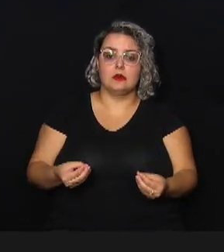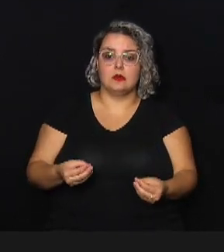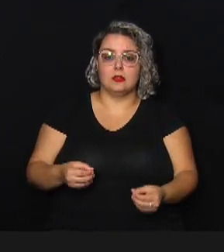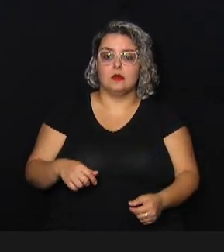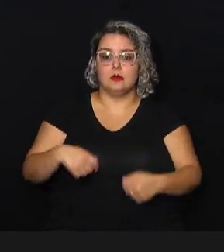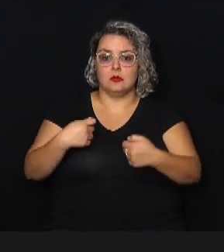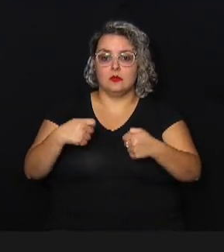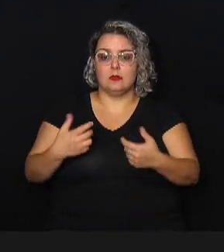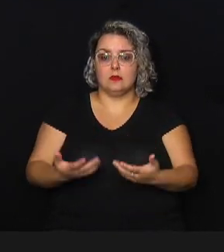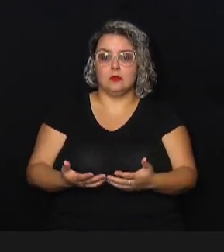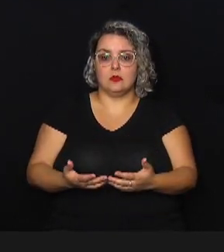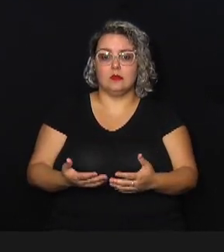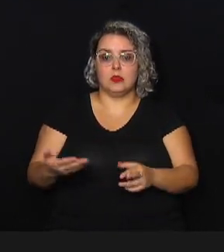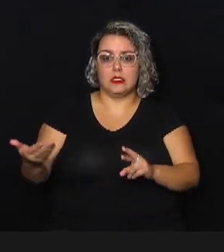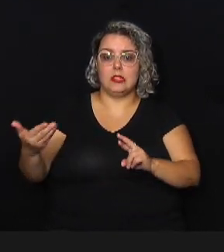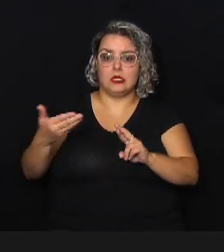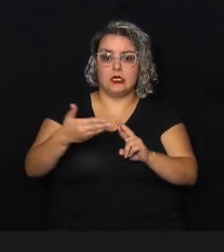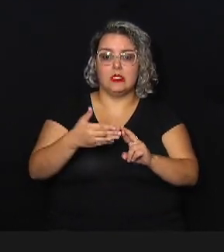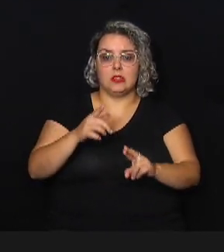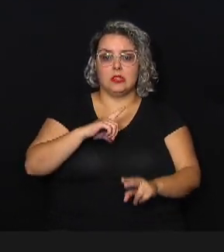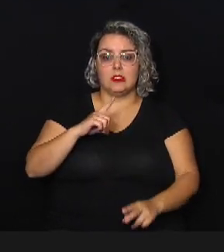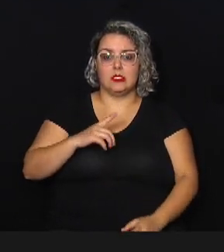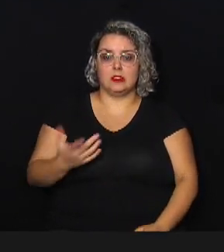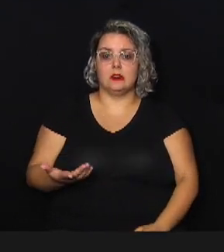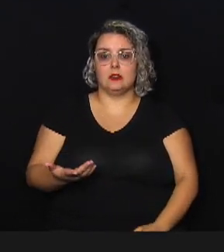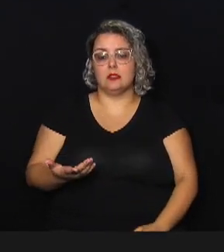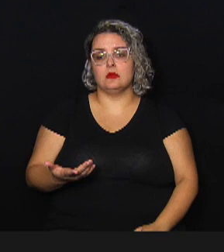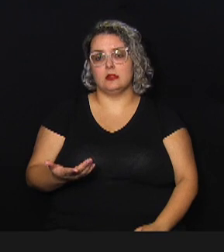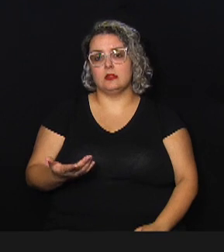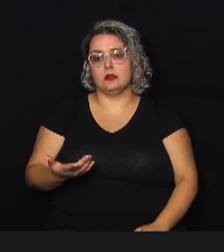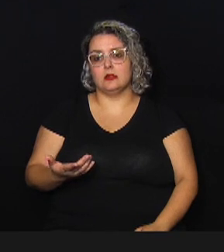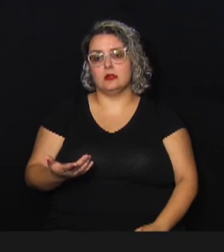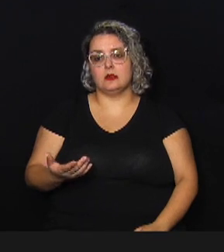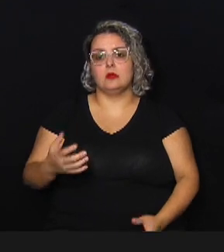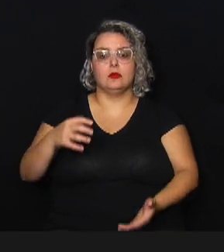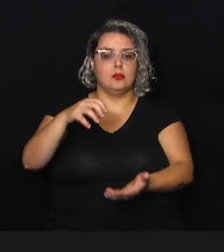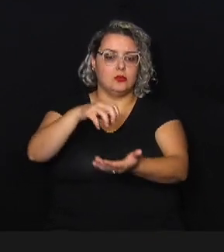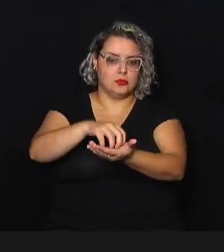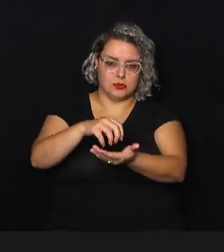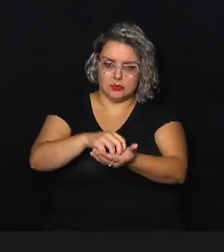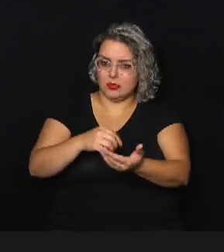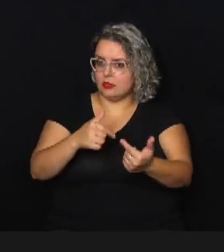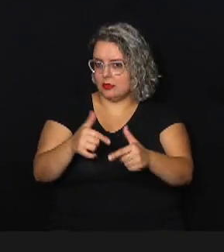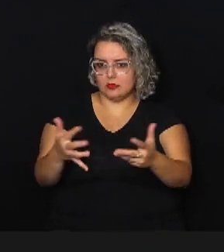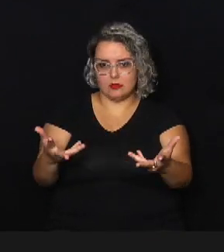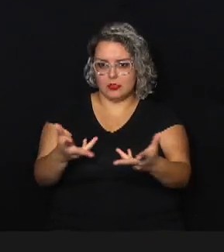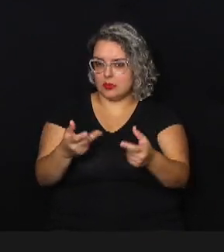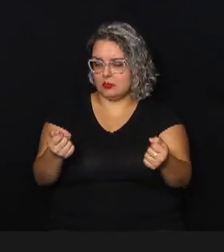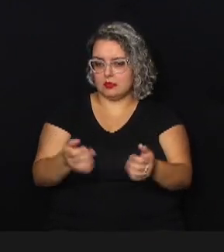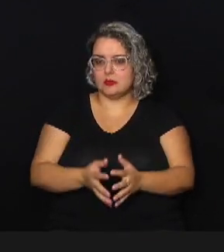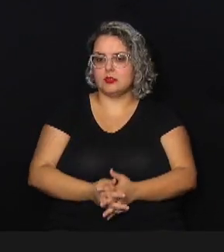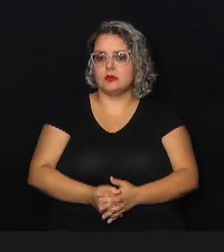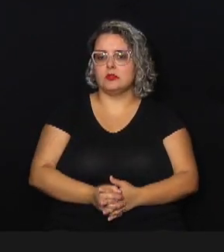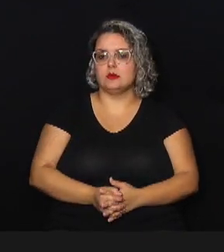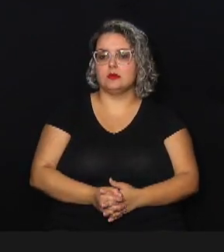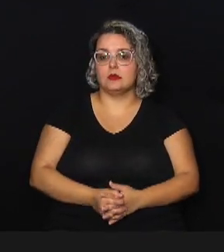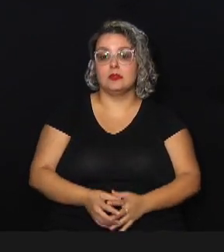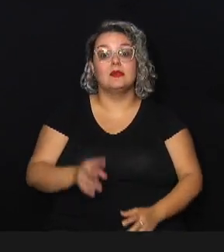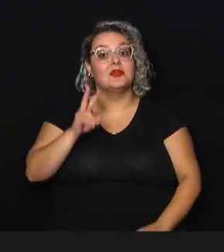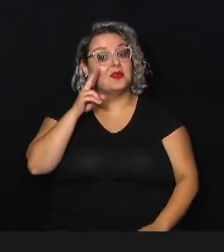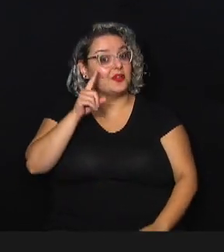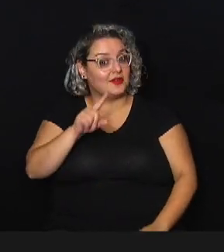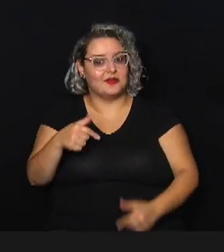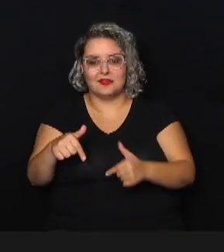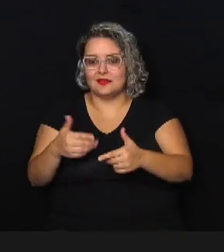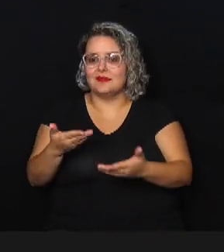essa referência e essa reverência com o centro, que é um trabalho maravilhoso. Tá? E olha que eu não trabalho lá, mas eu adoro